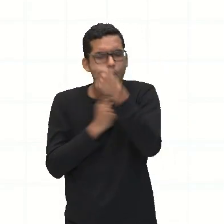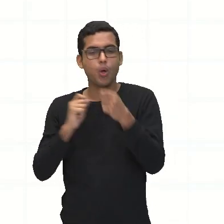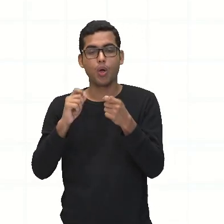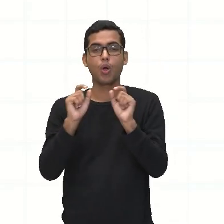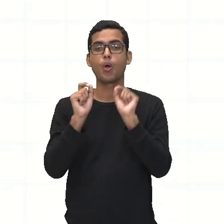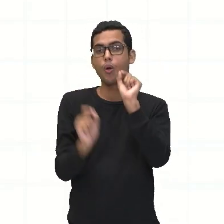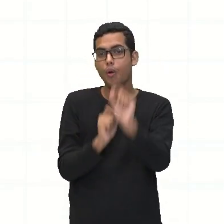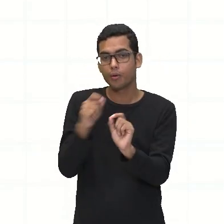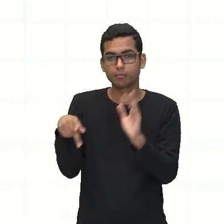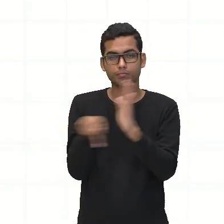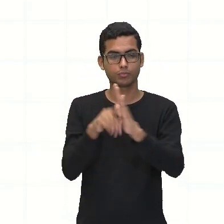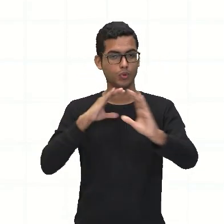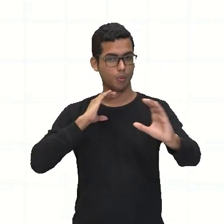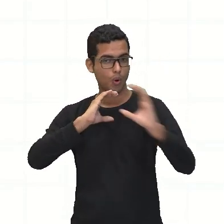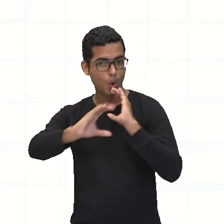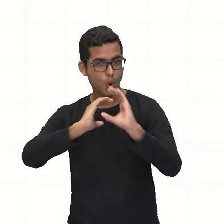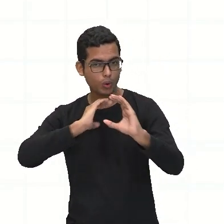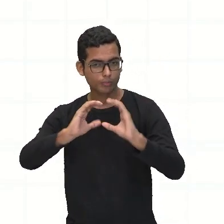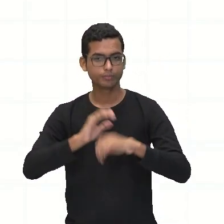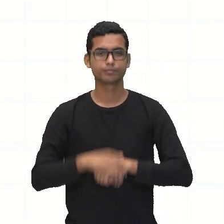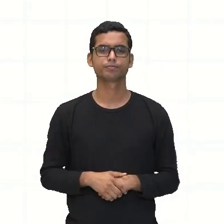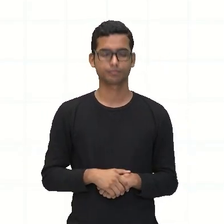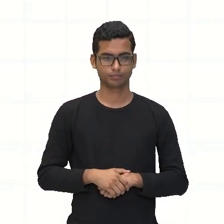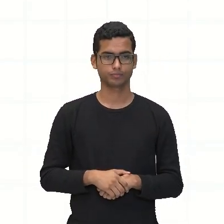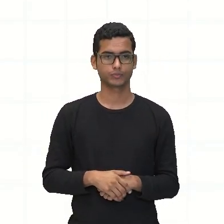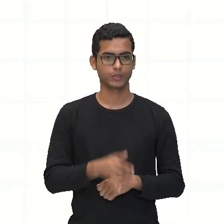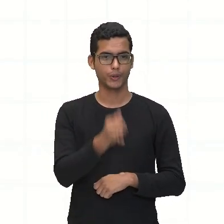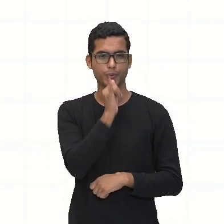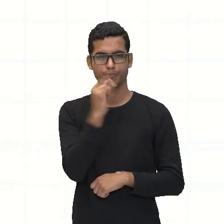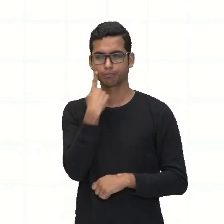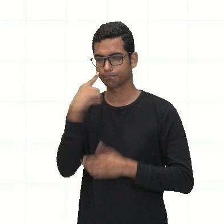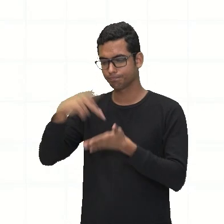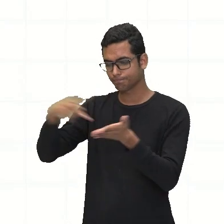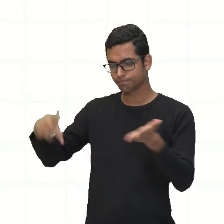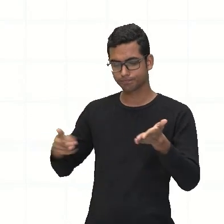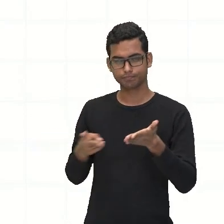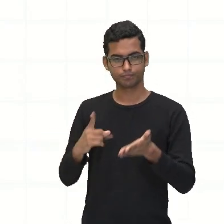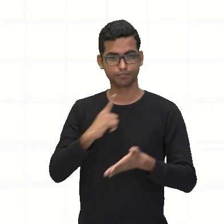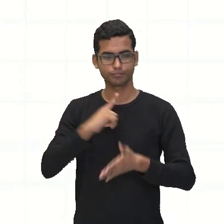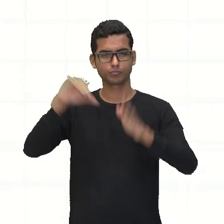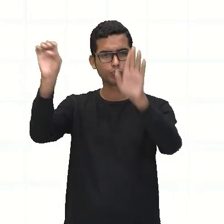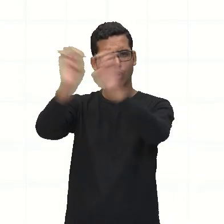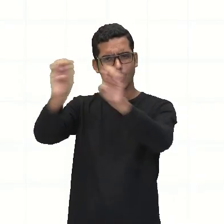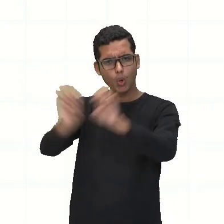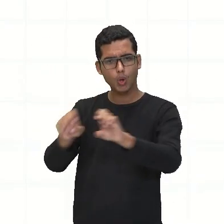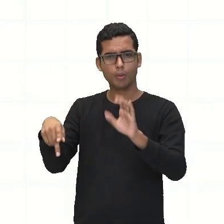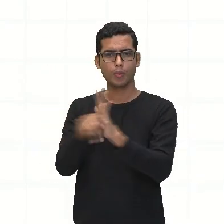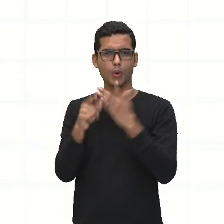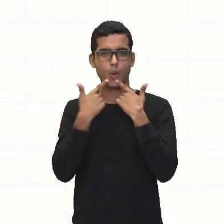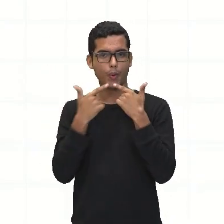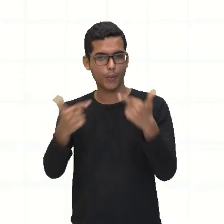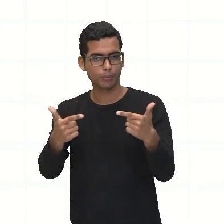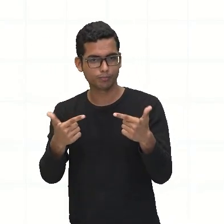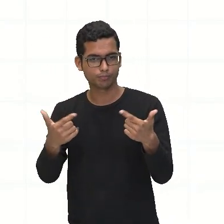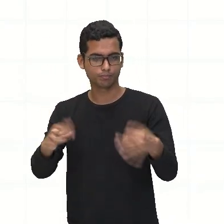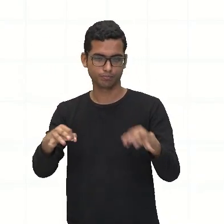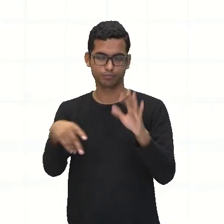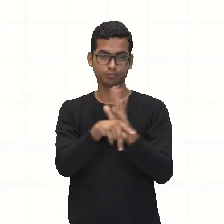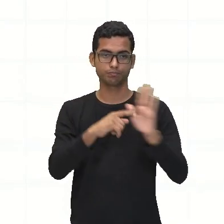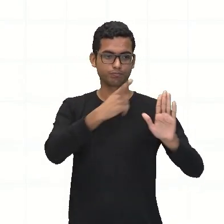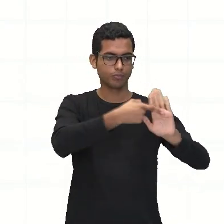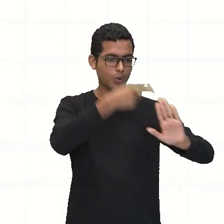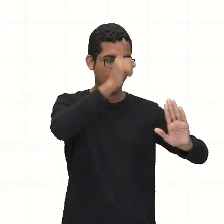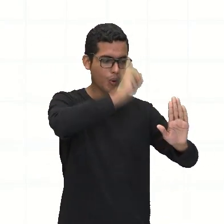nossa comunicação, né? No caso dos poemas, elas estão presentes estruturando essa linguagem. Então, a metáfora, ela